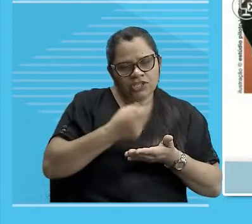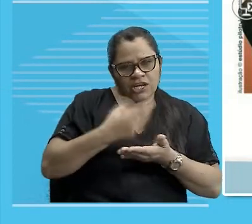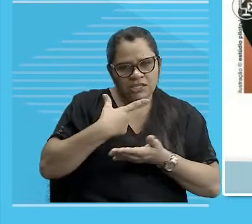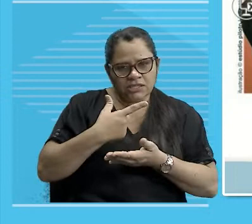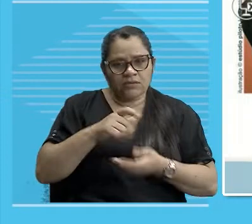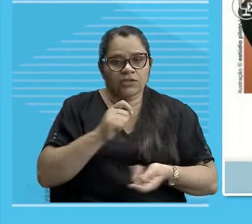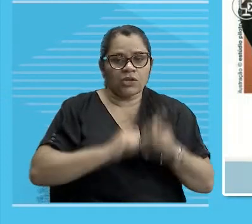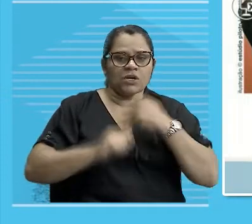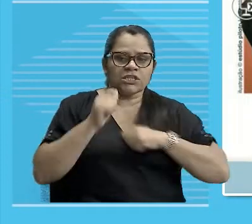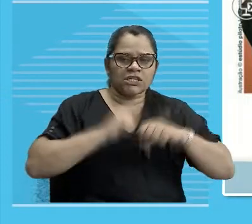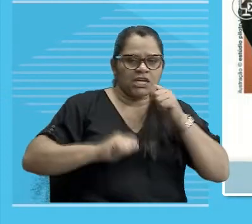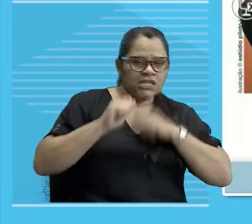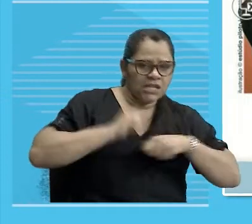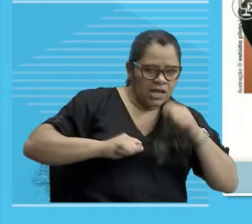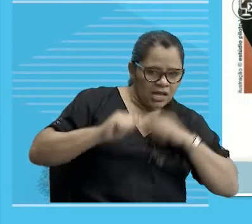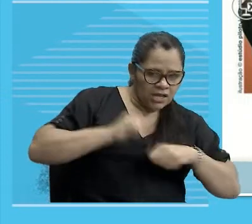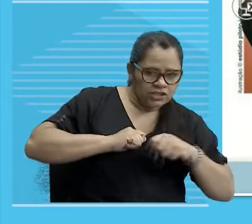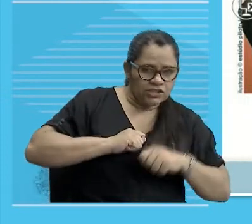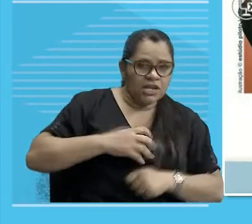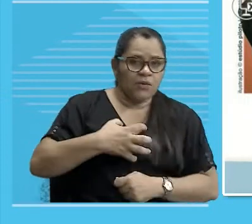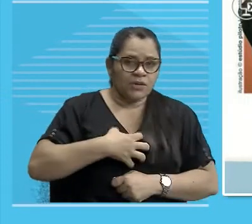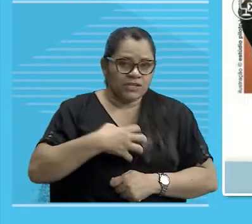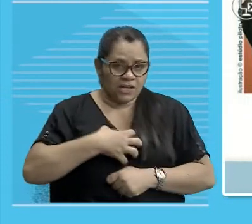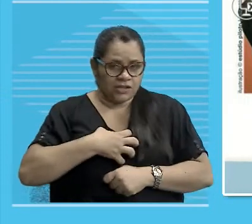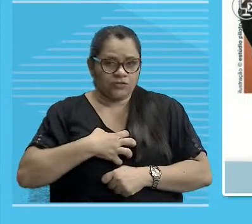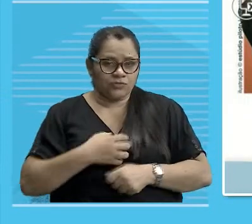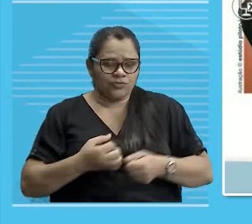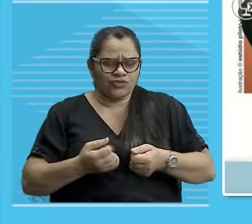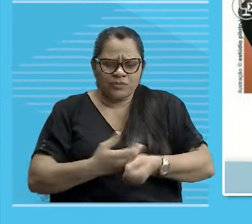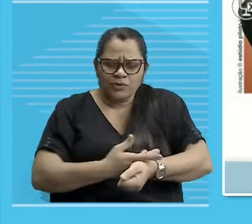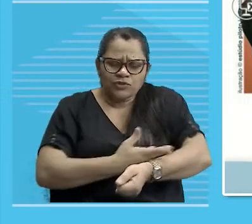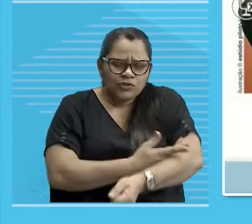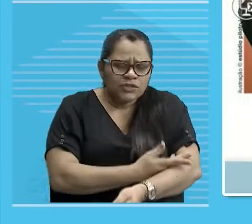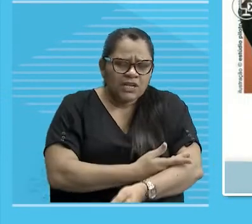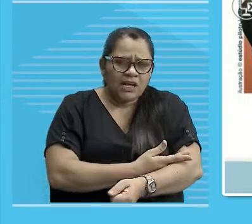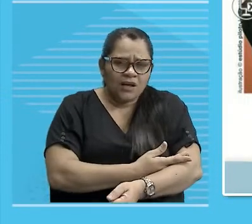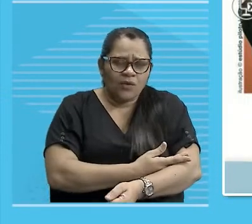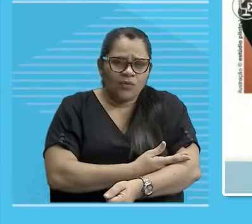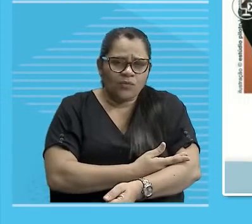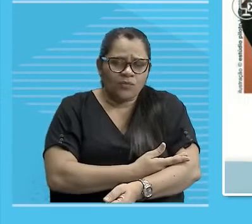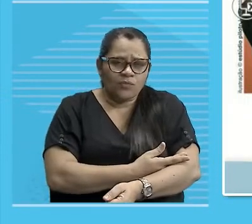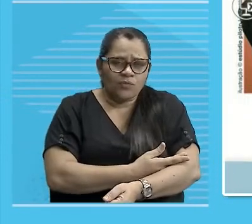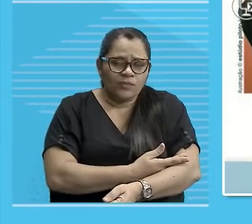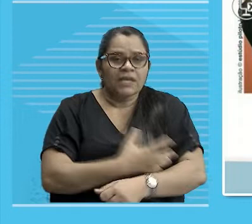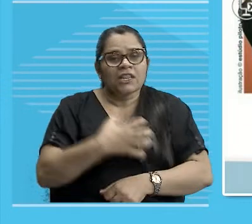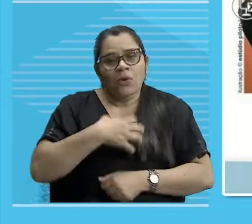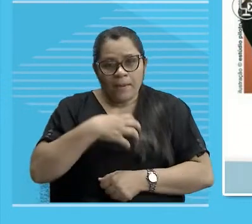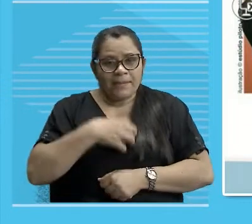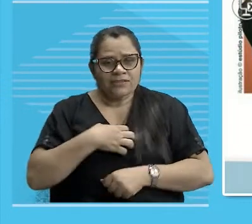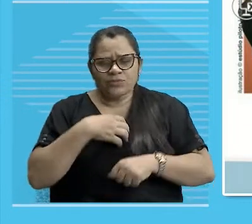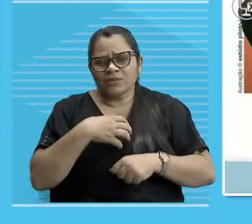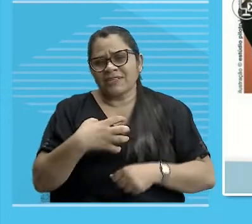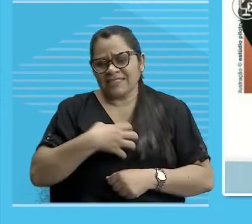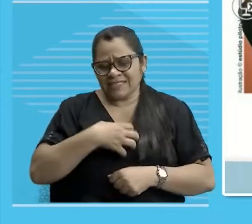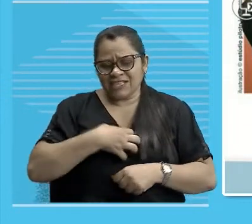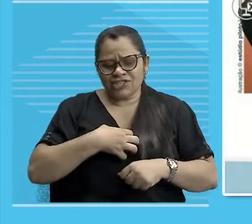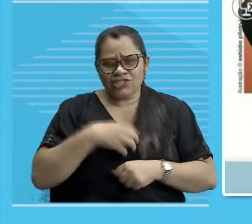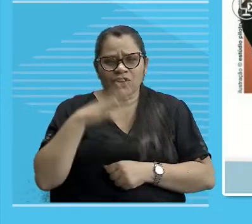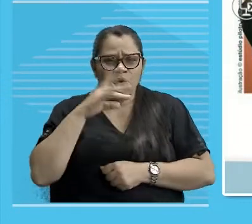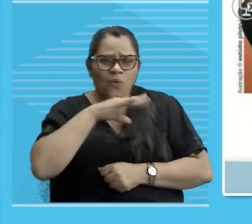estado emocional de desconforto, que foi desencadeado provavelmente por situações potencialmente